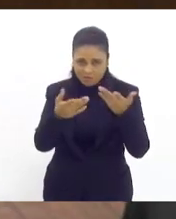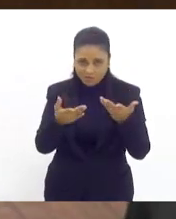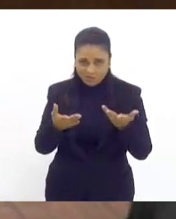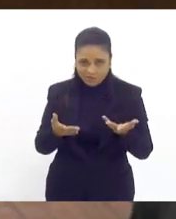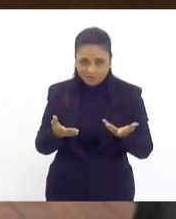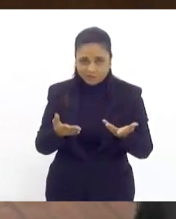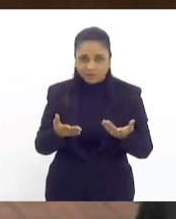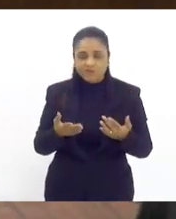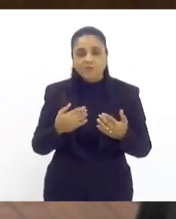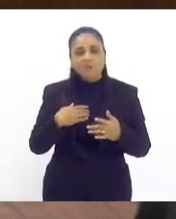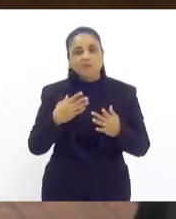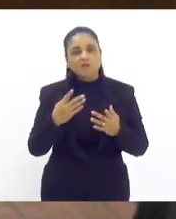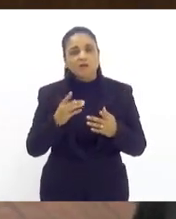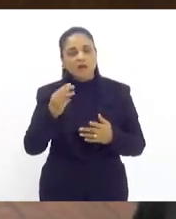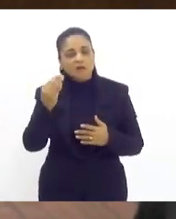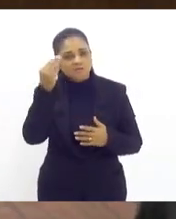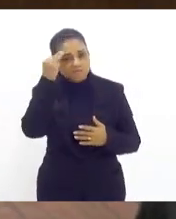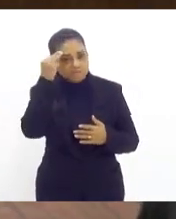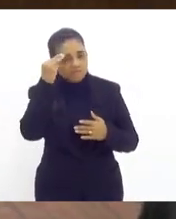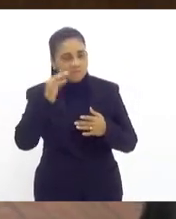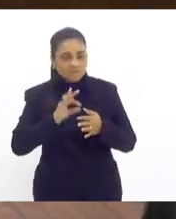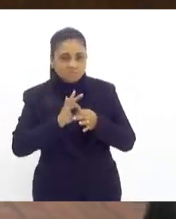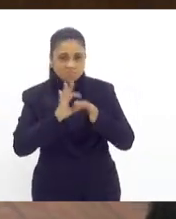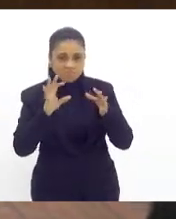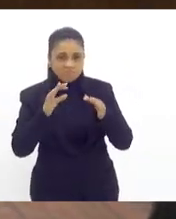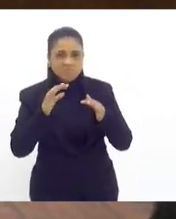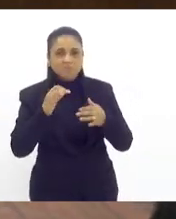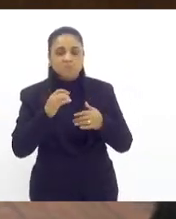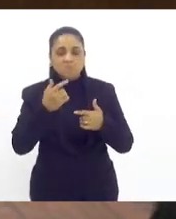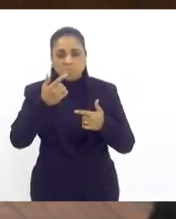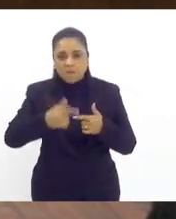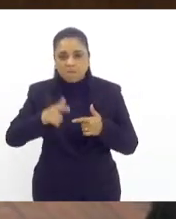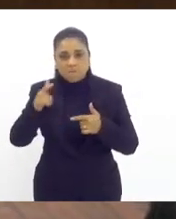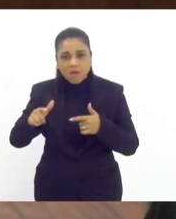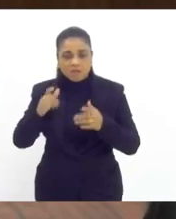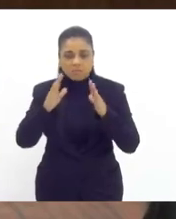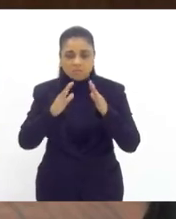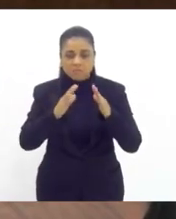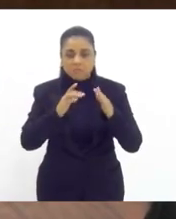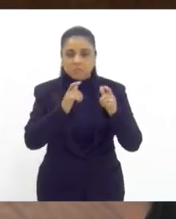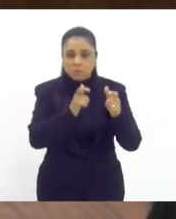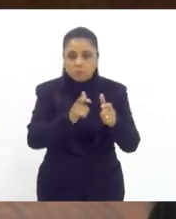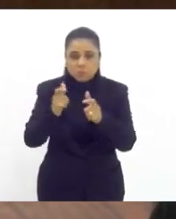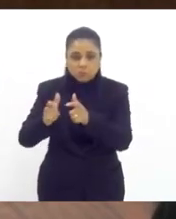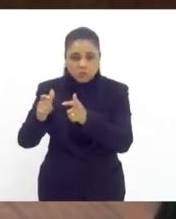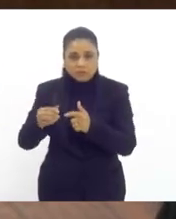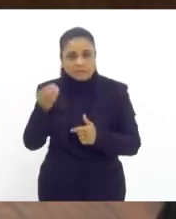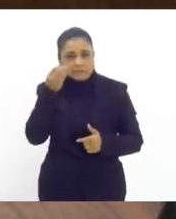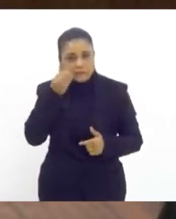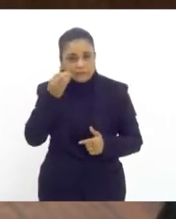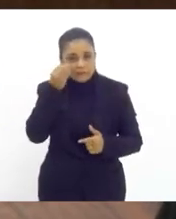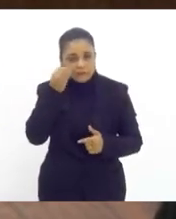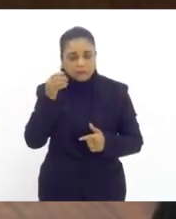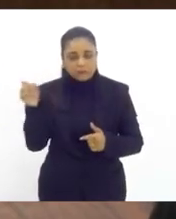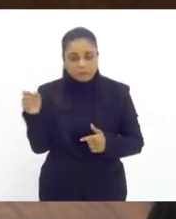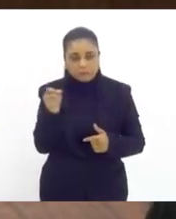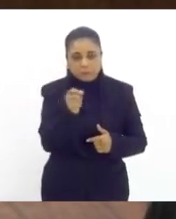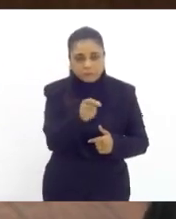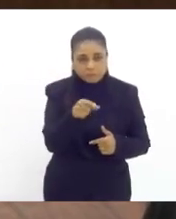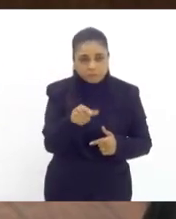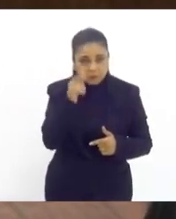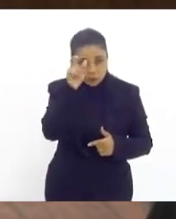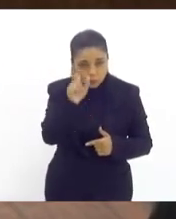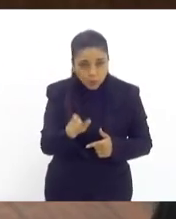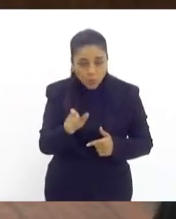um bem Fundamental e quando a gente tem mais manicômios tentando colocar essa pessoa numa situação ali ainda mais